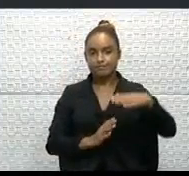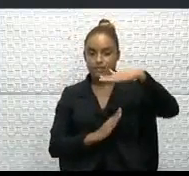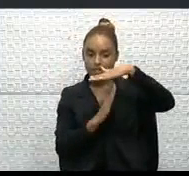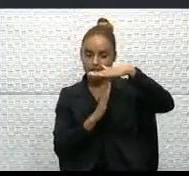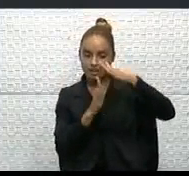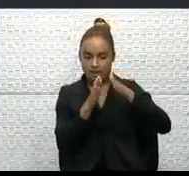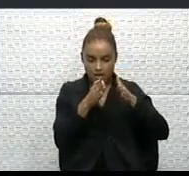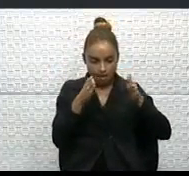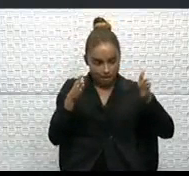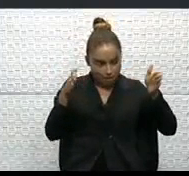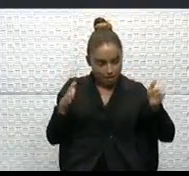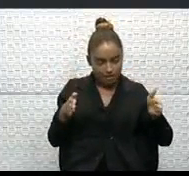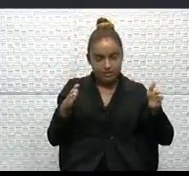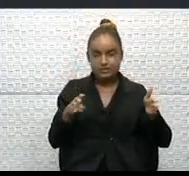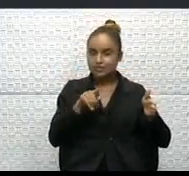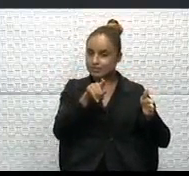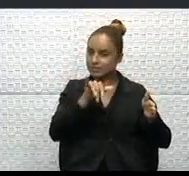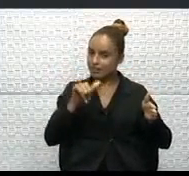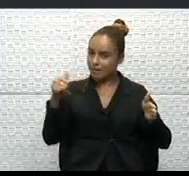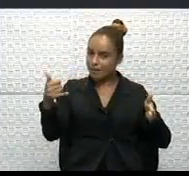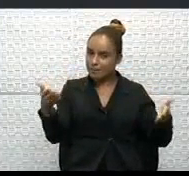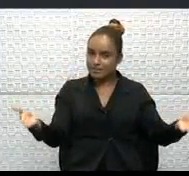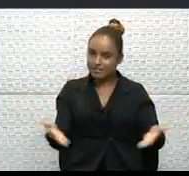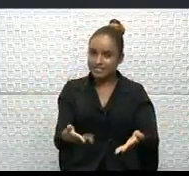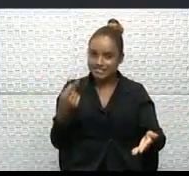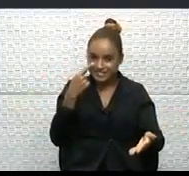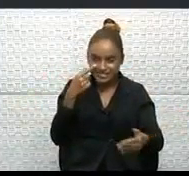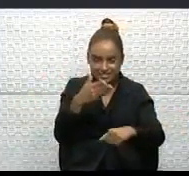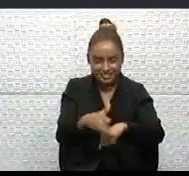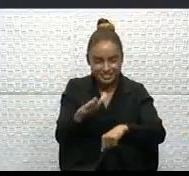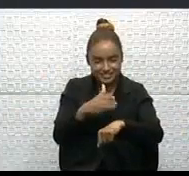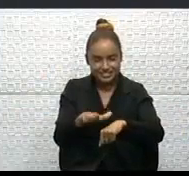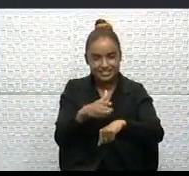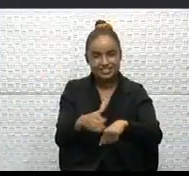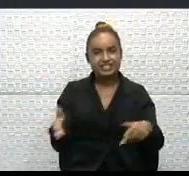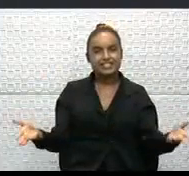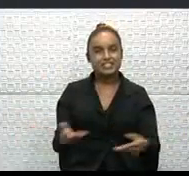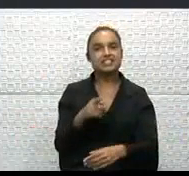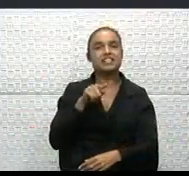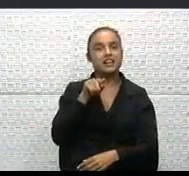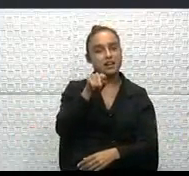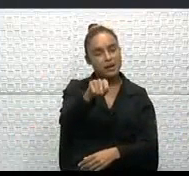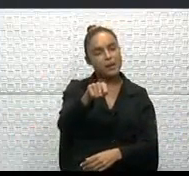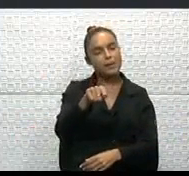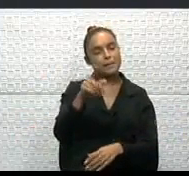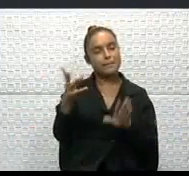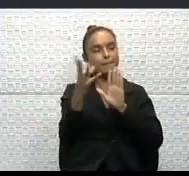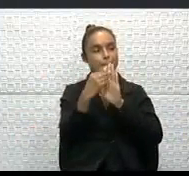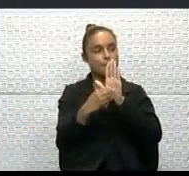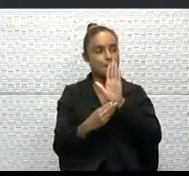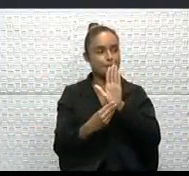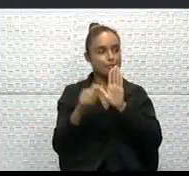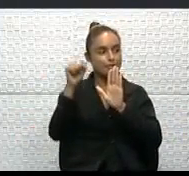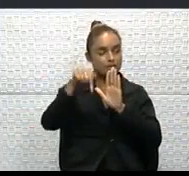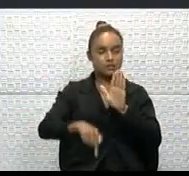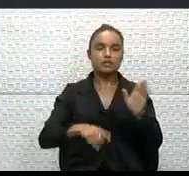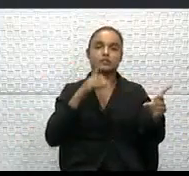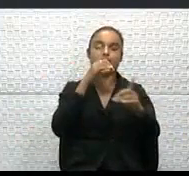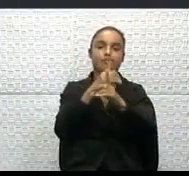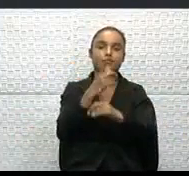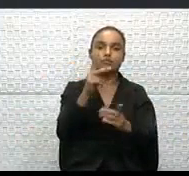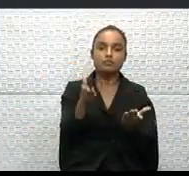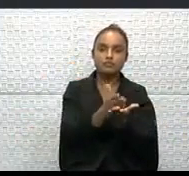de previsão. Aproveite, é a sua chance de treinar. Agora é com você! O conteúdo dessa unidade você encontra